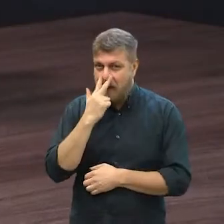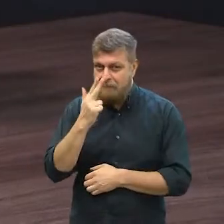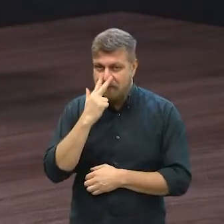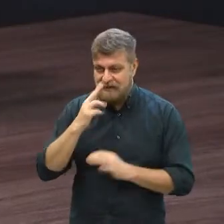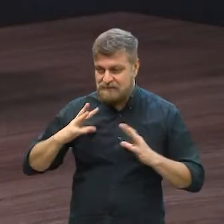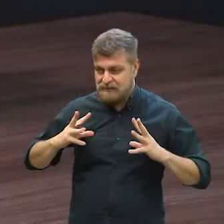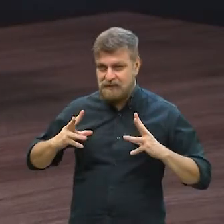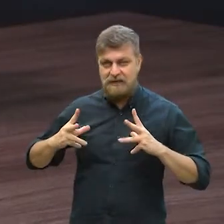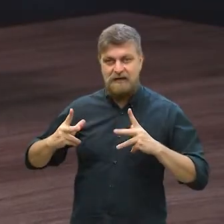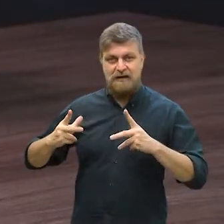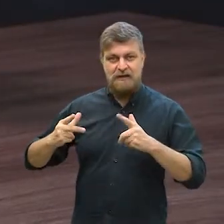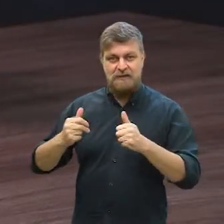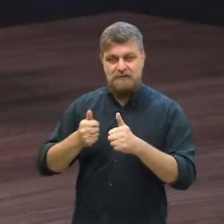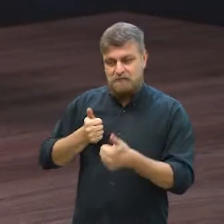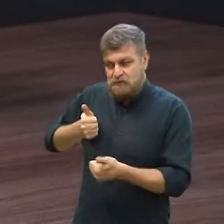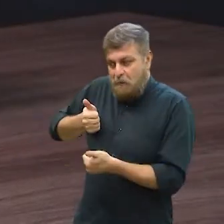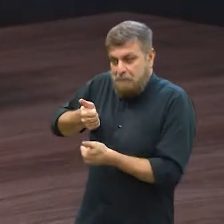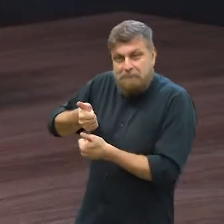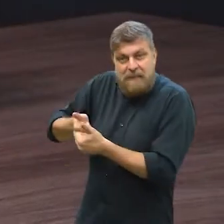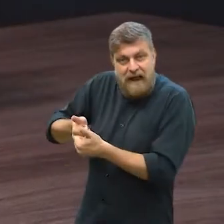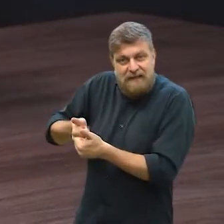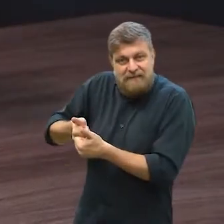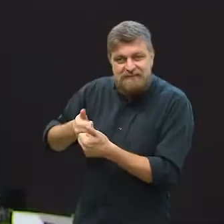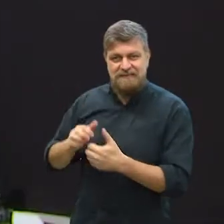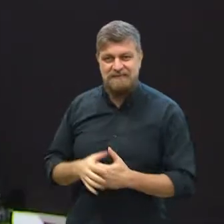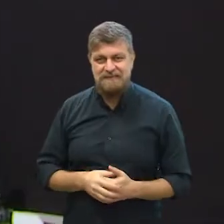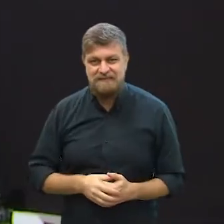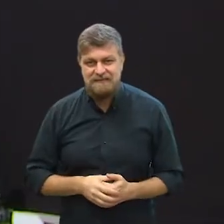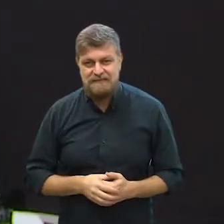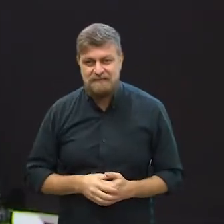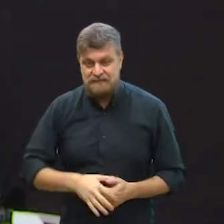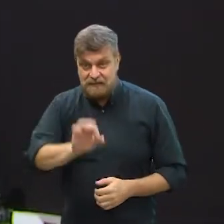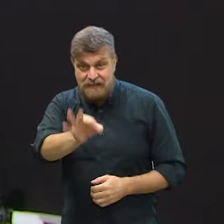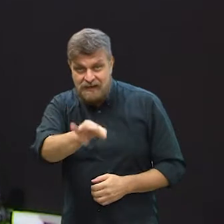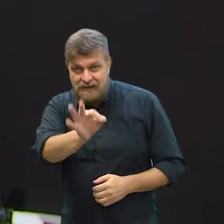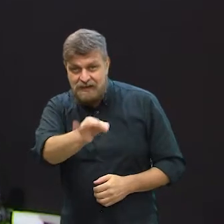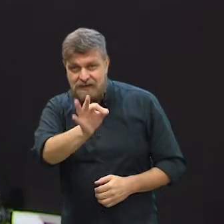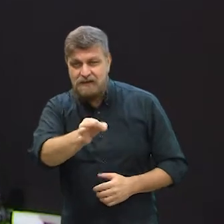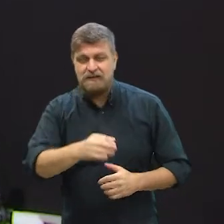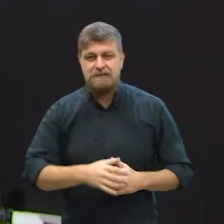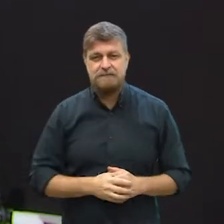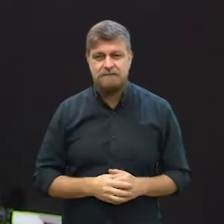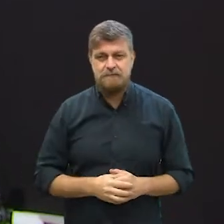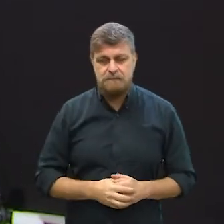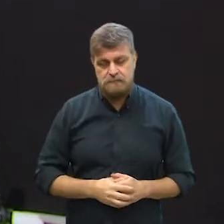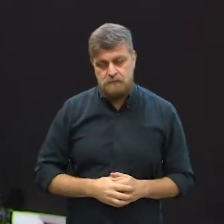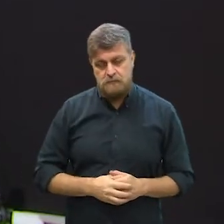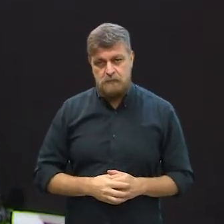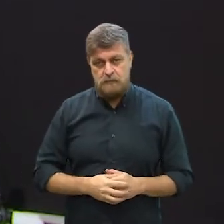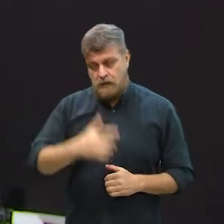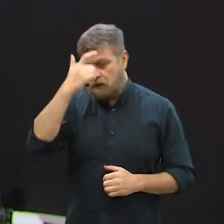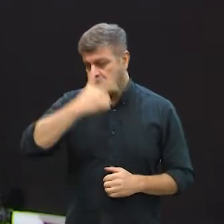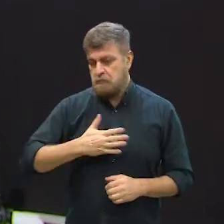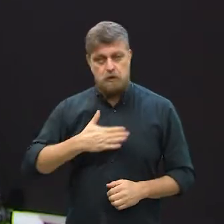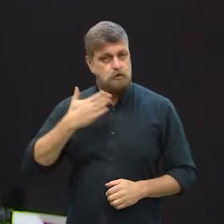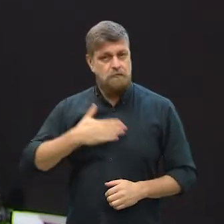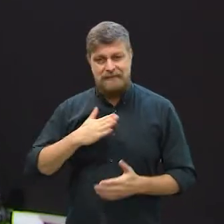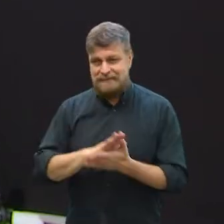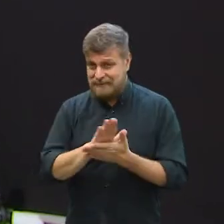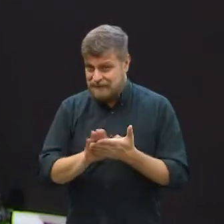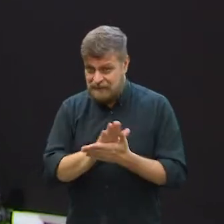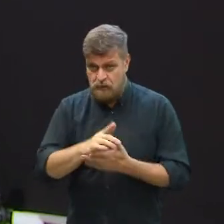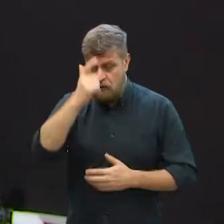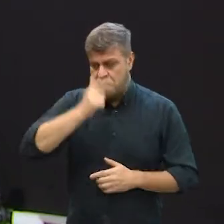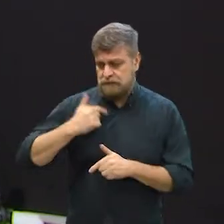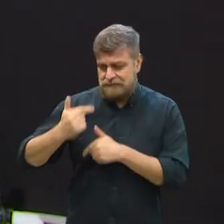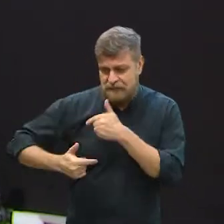que está tudo muito perto de nós. Isso mesmo. Para mim não foi uma surpresa, porque eu